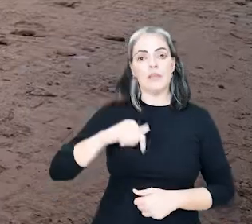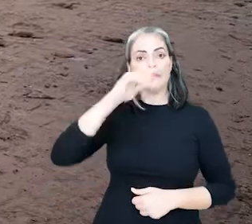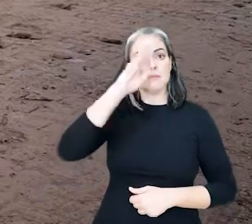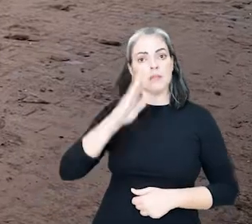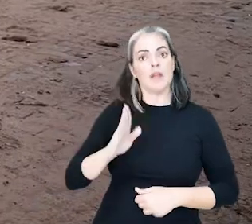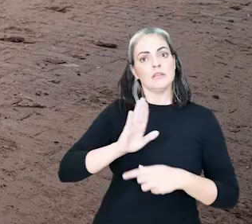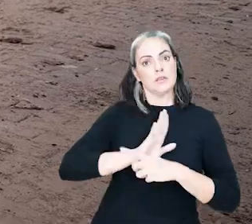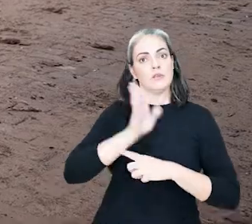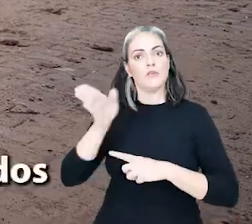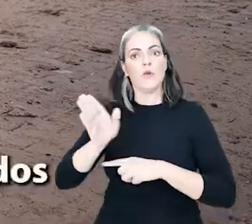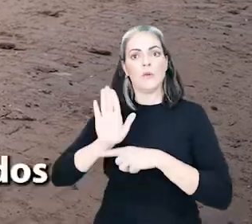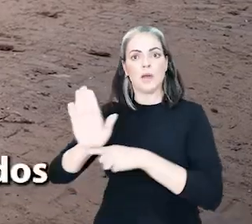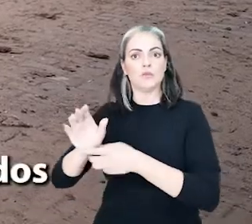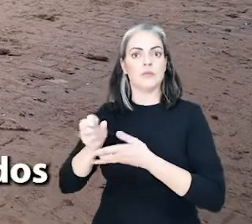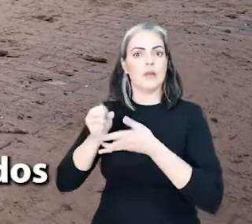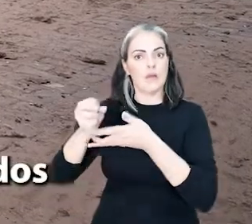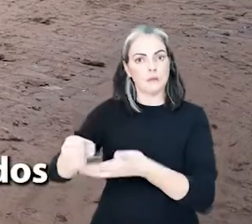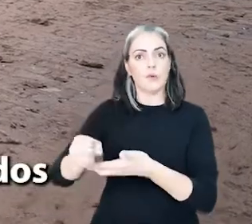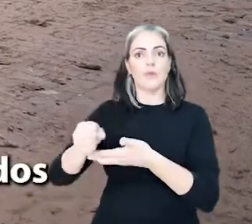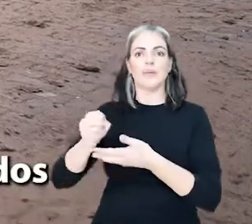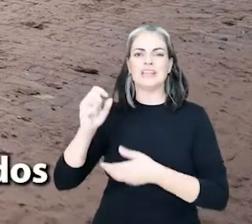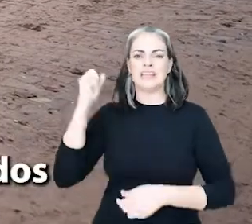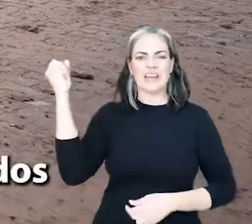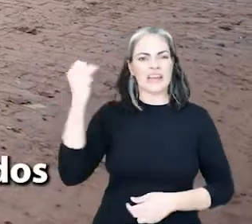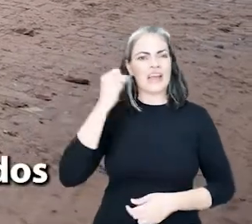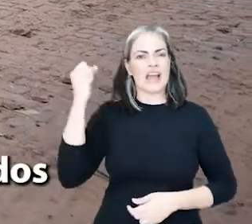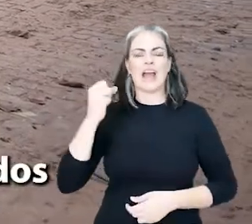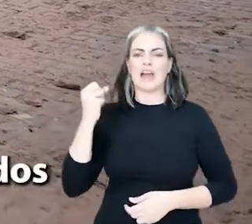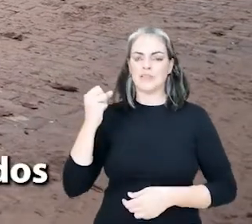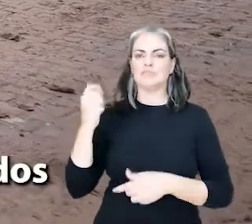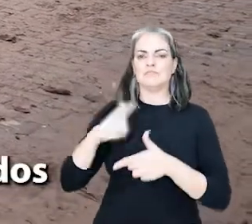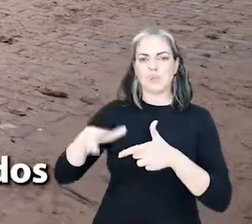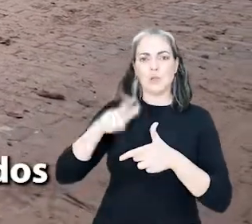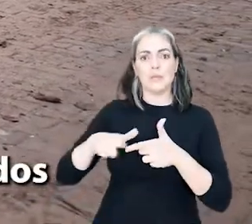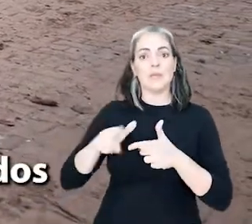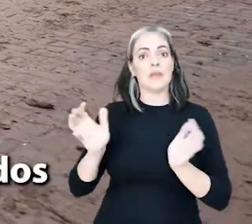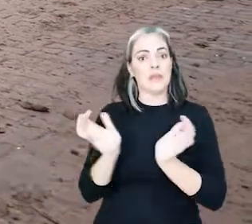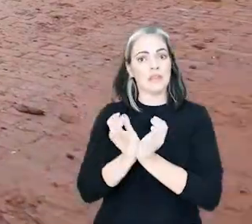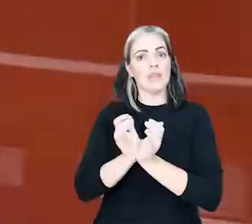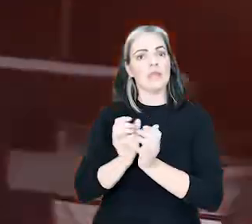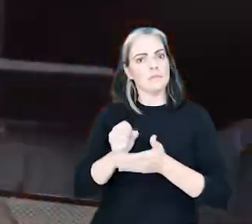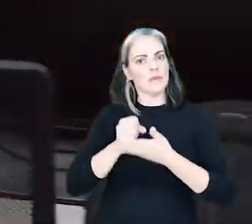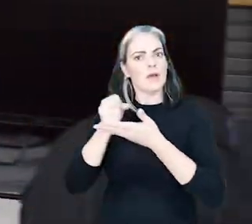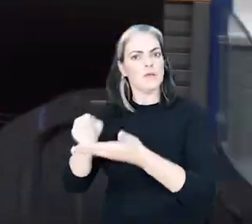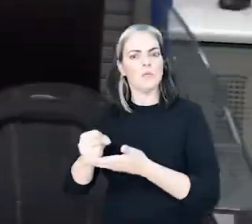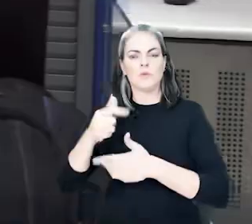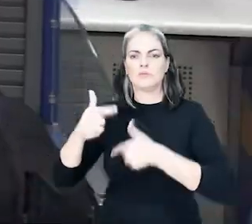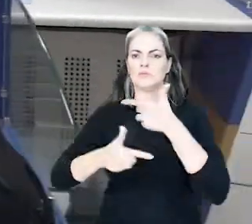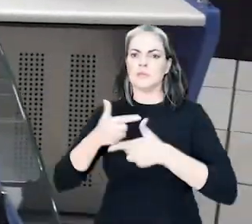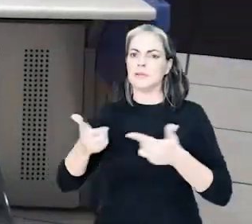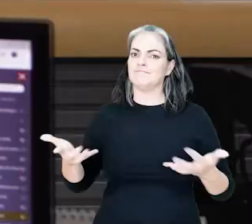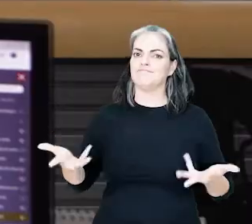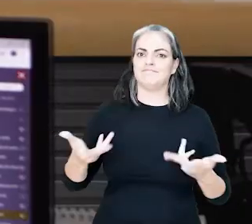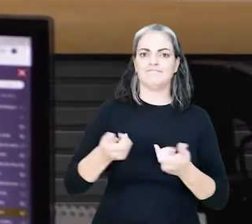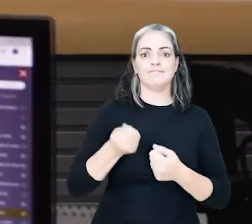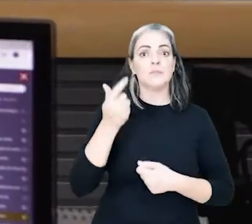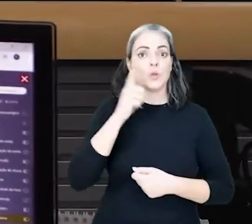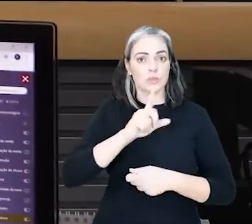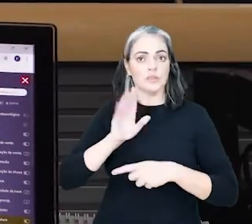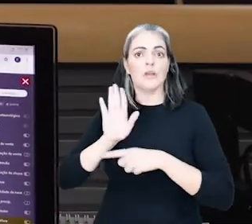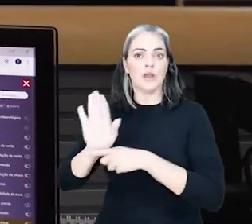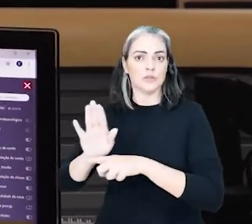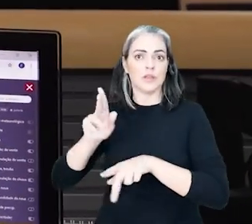equipes foram demandadas para estar apoiando esses países, foram severamente afetados e as equipes demonstraram um grande